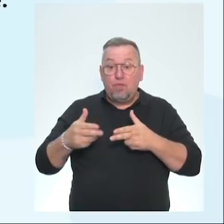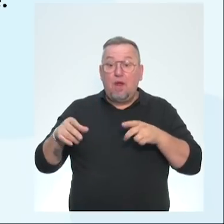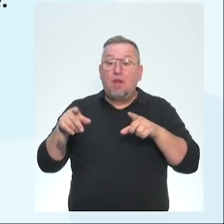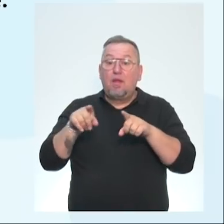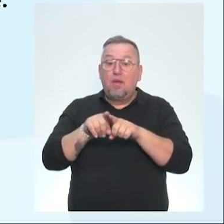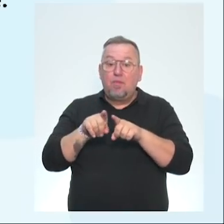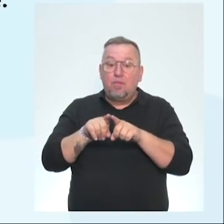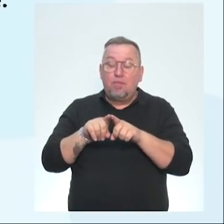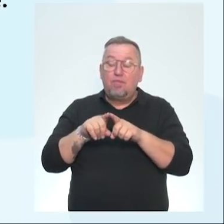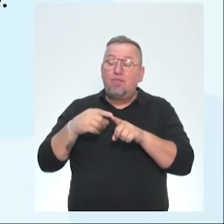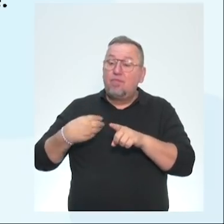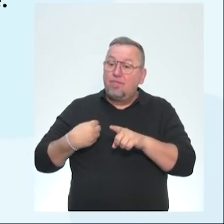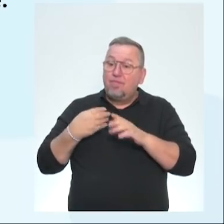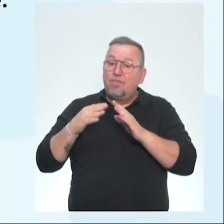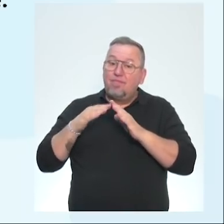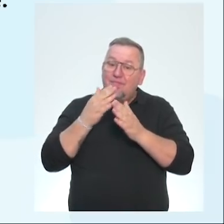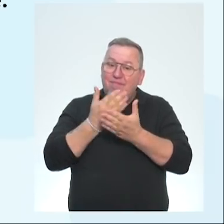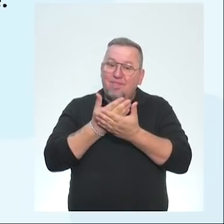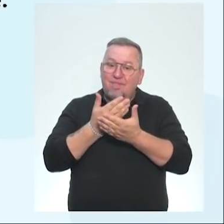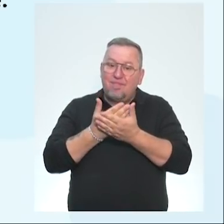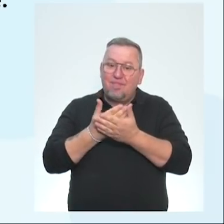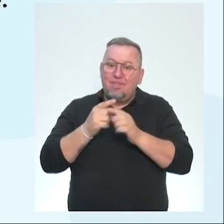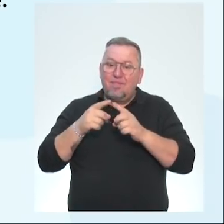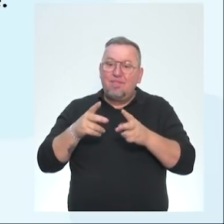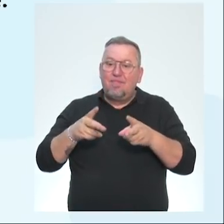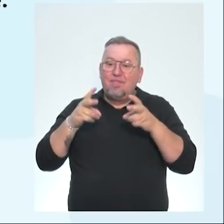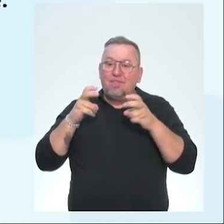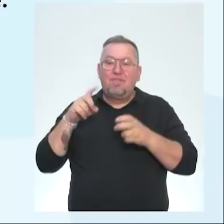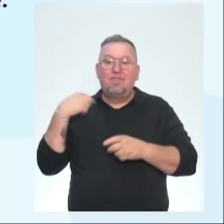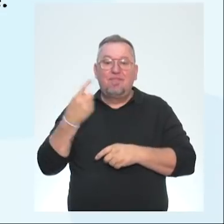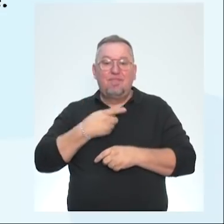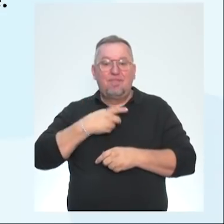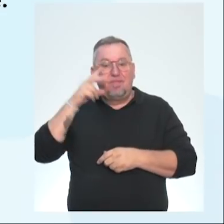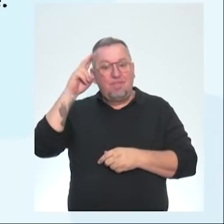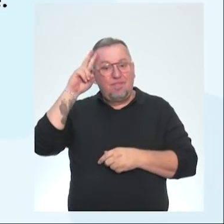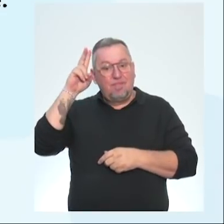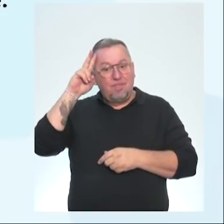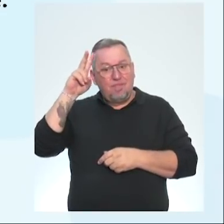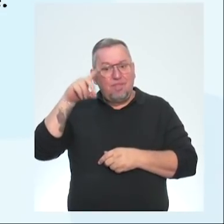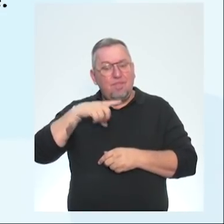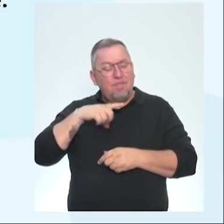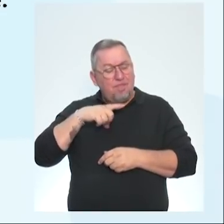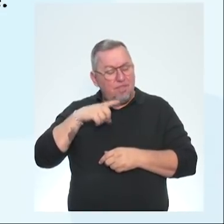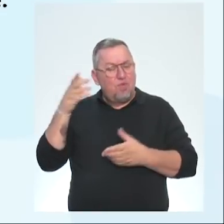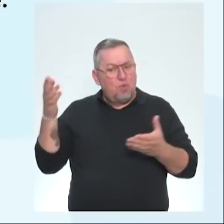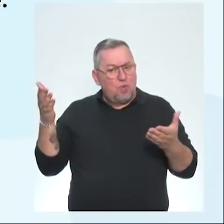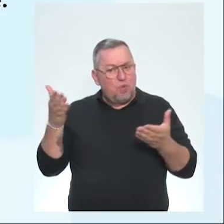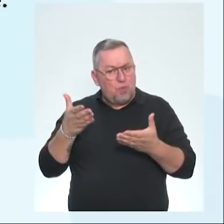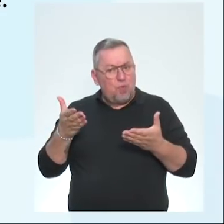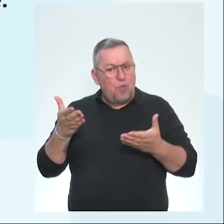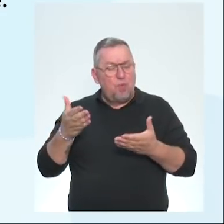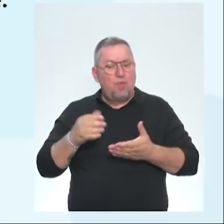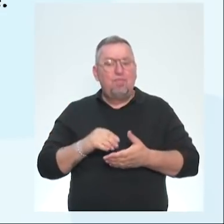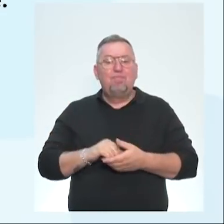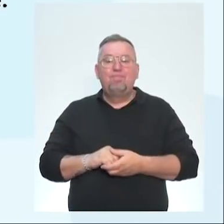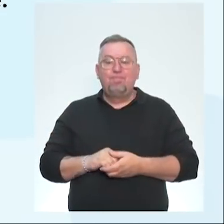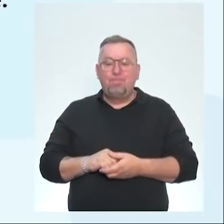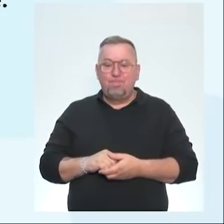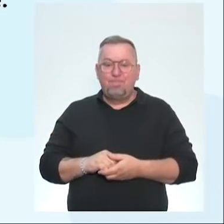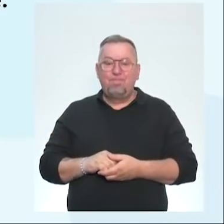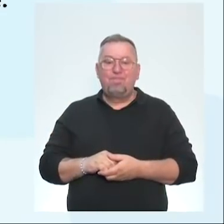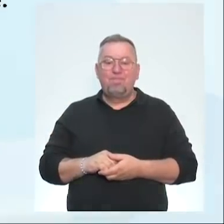bairro e também da nossa vida escolar para perceber que nossa história de vida faz parte de quem somos